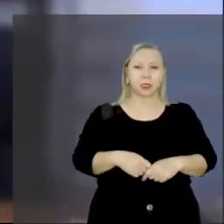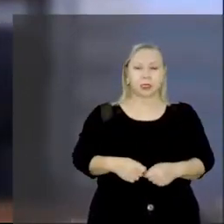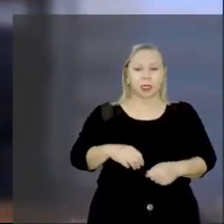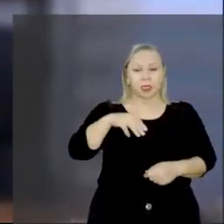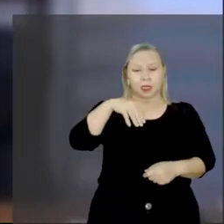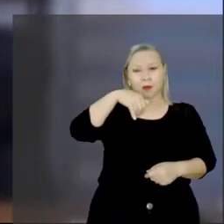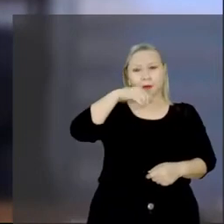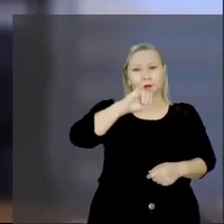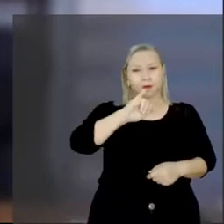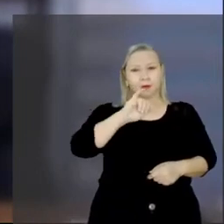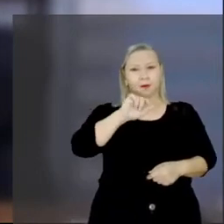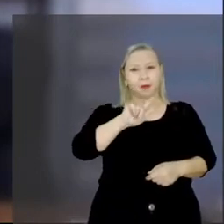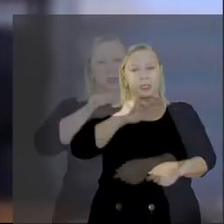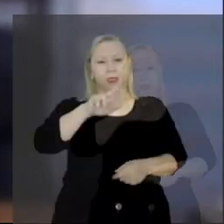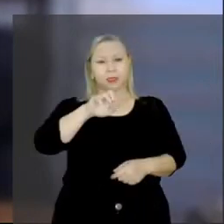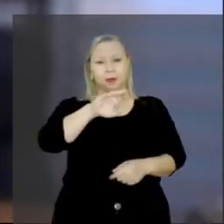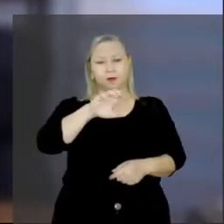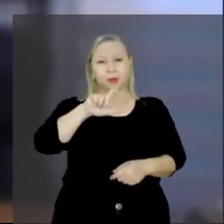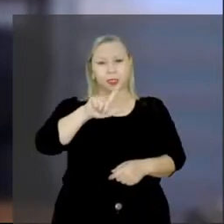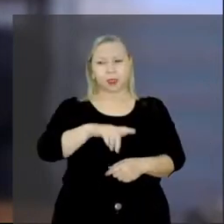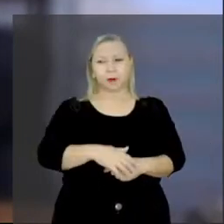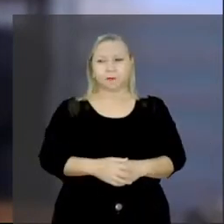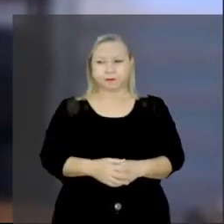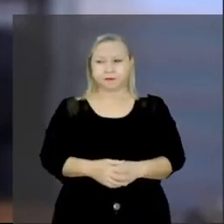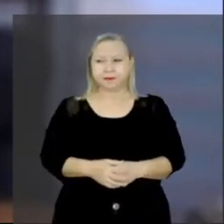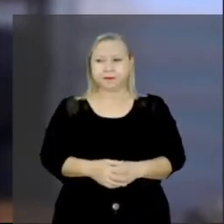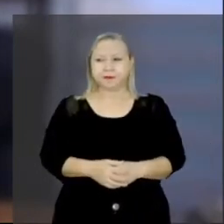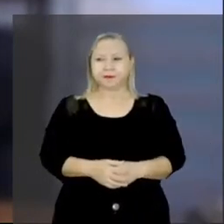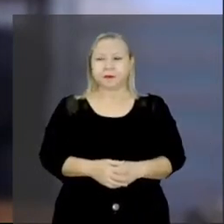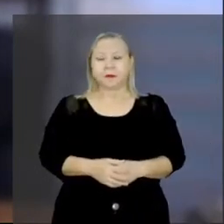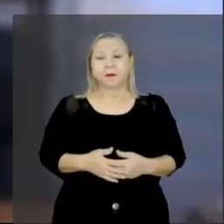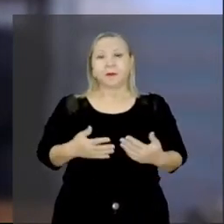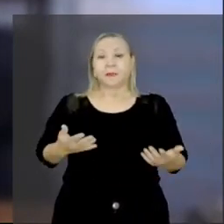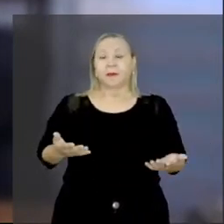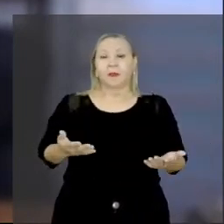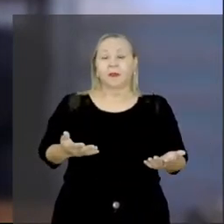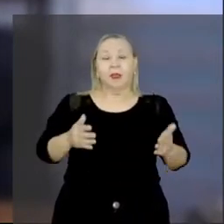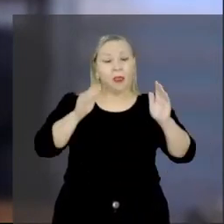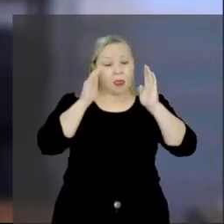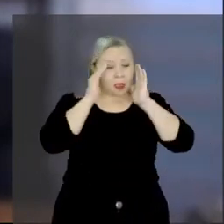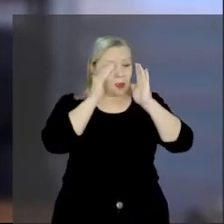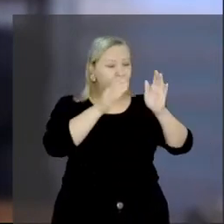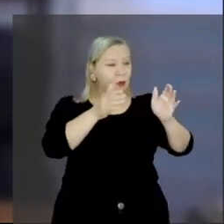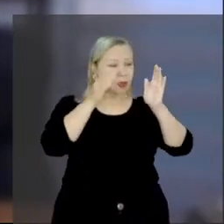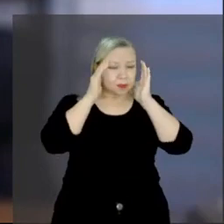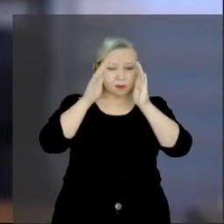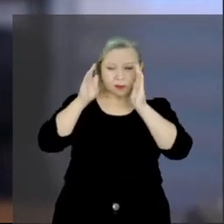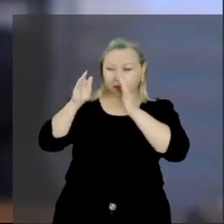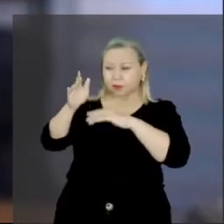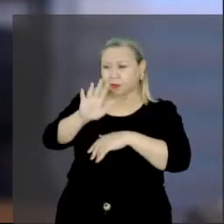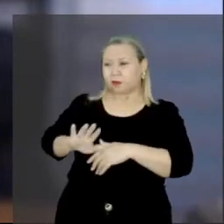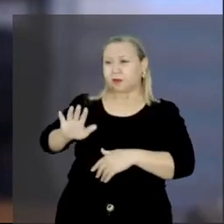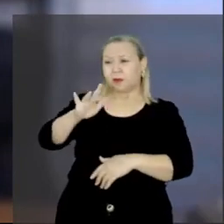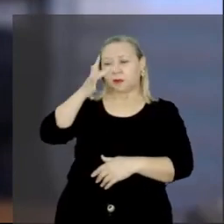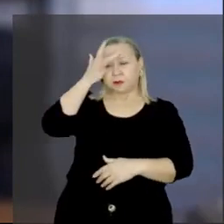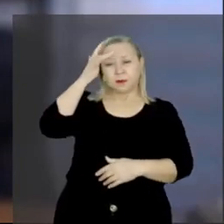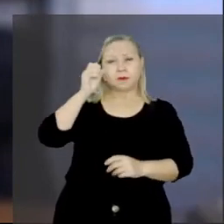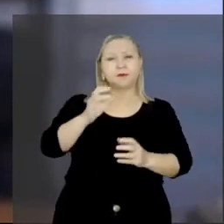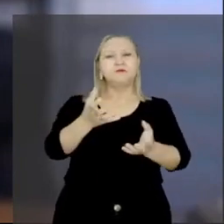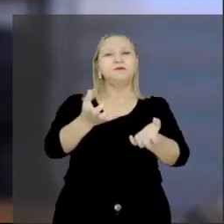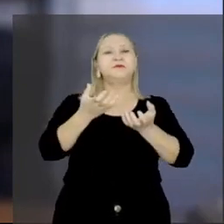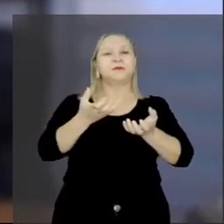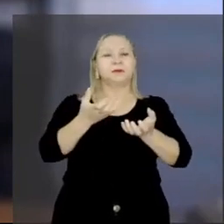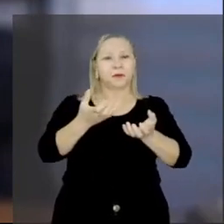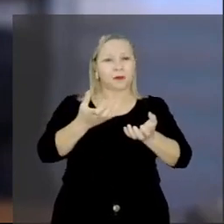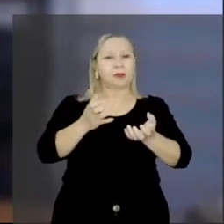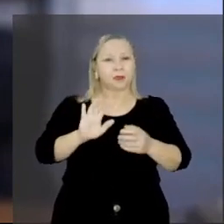é que o PT tem que medir as possibilidades de pode ou não ter candidato a governador do Estado. Nós já fizemos uma situação, na